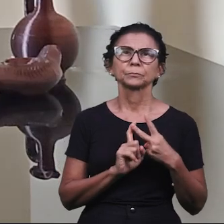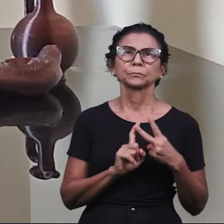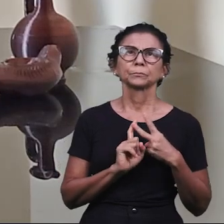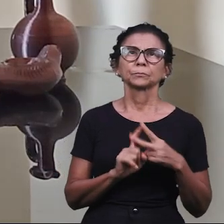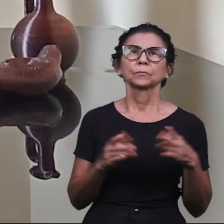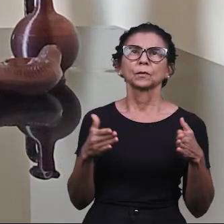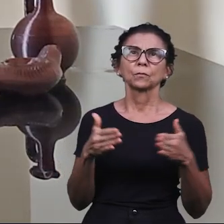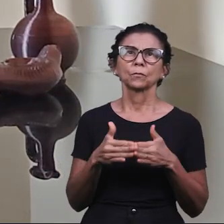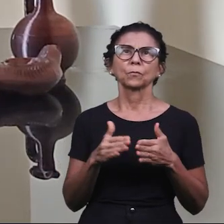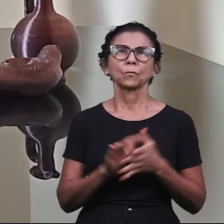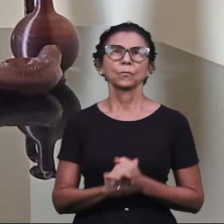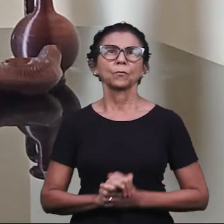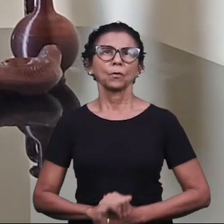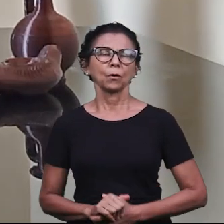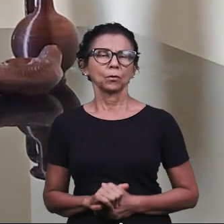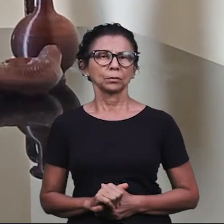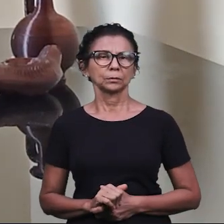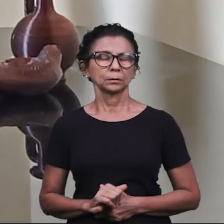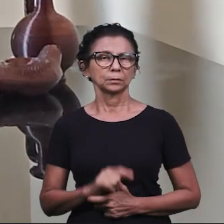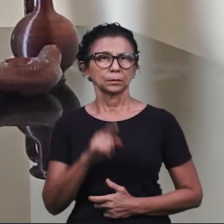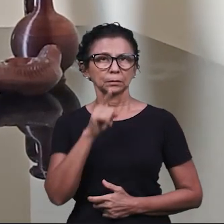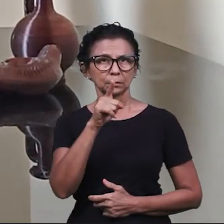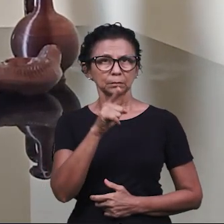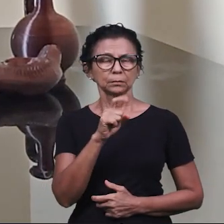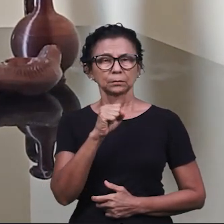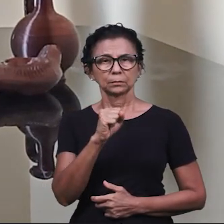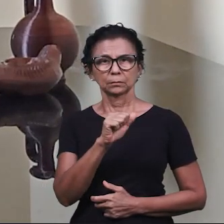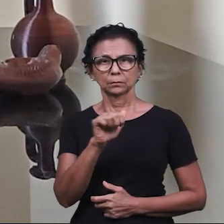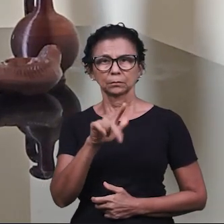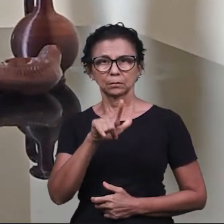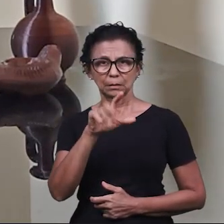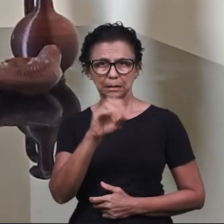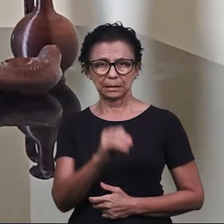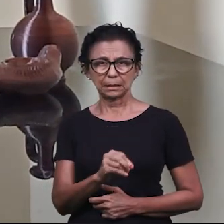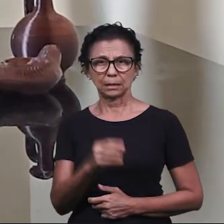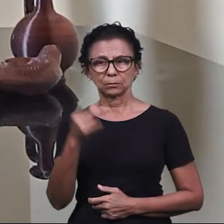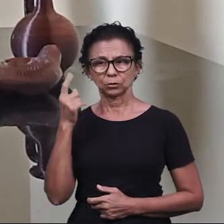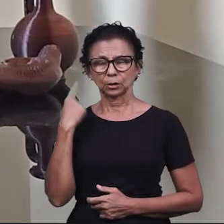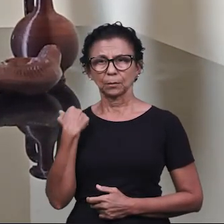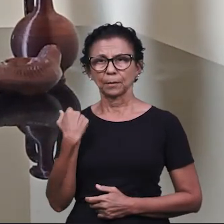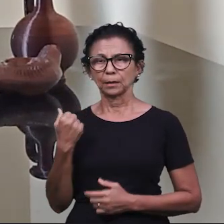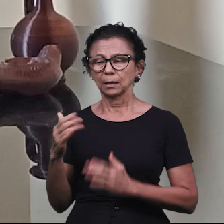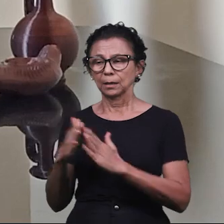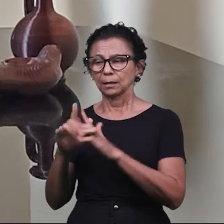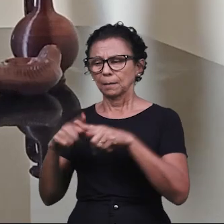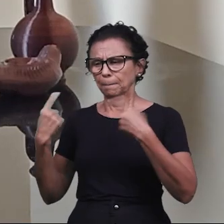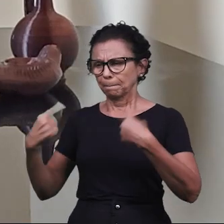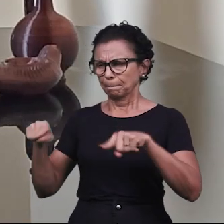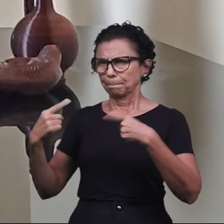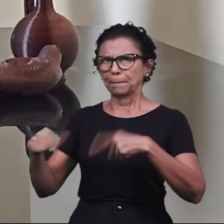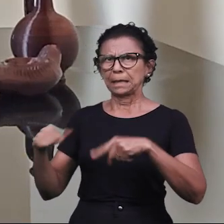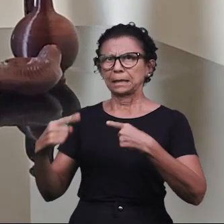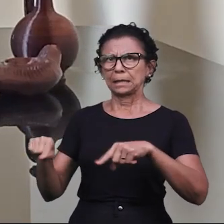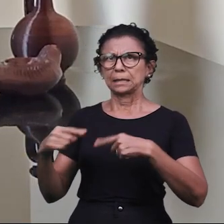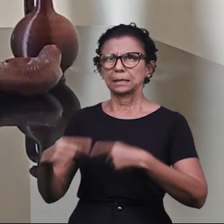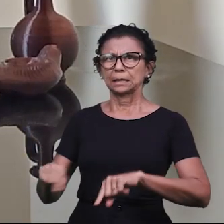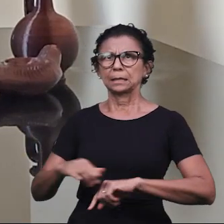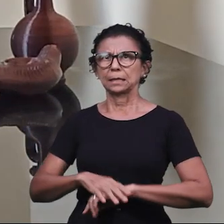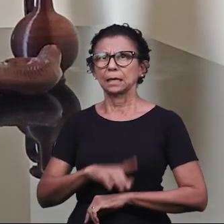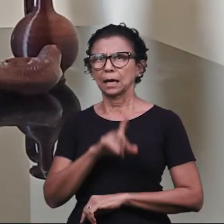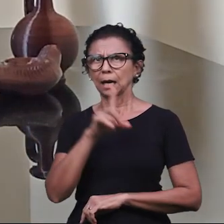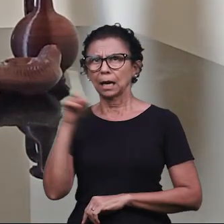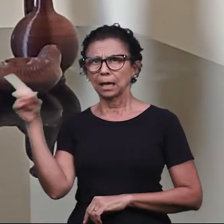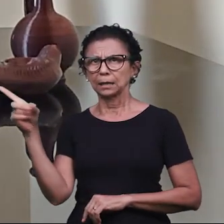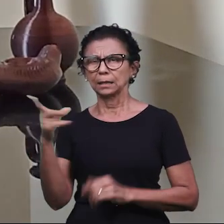focal era que Saulo era um perseguidor da igreja, né? A gente pode ver que aqui o coração dele ainda está vazio, ele está com as cartas